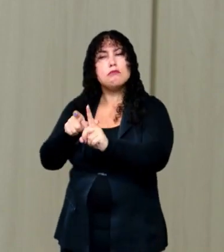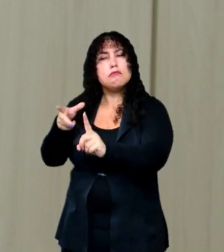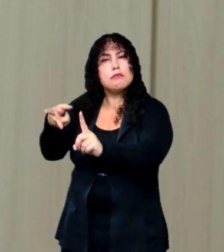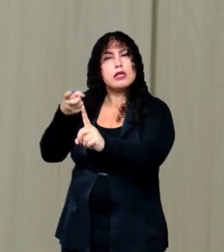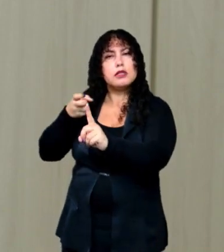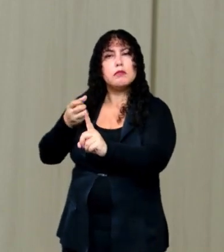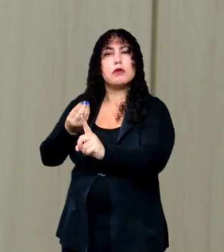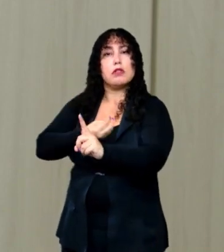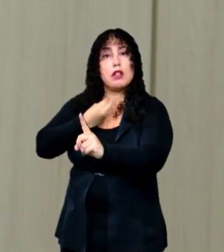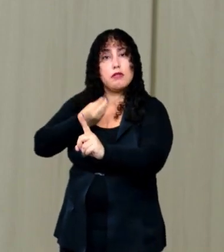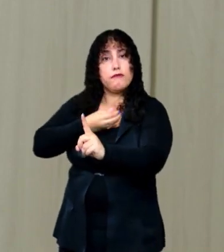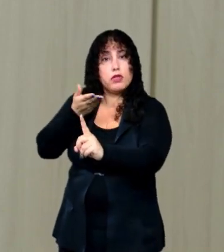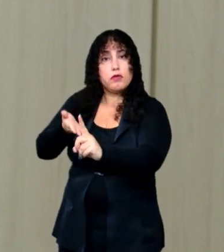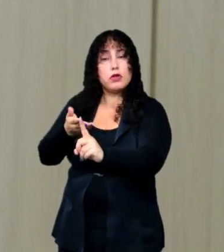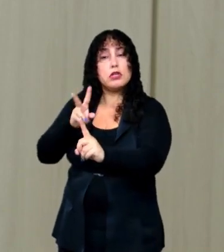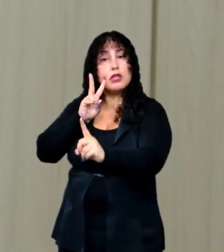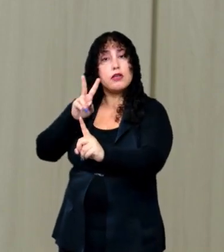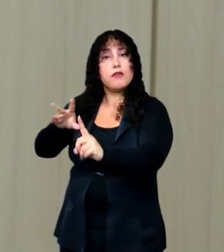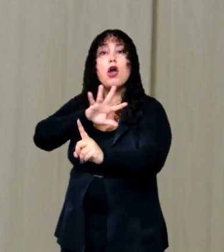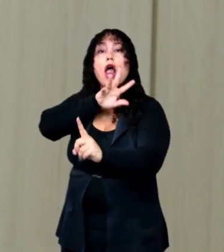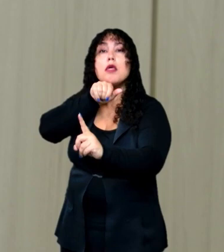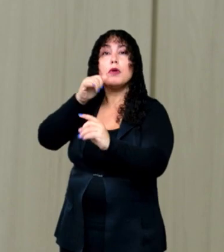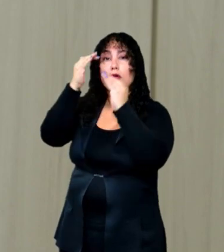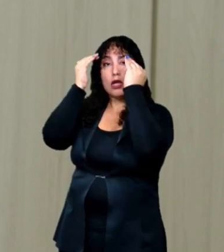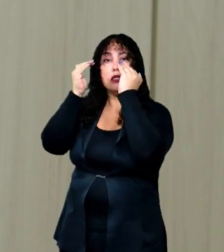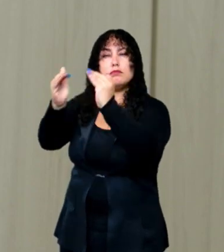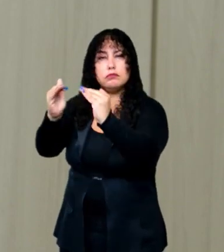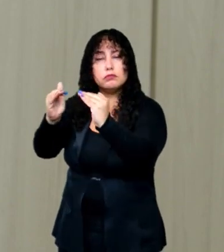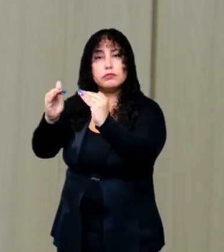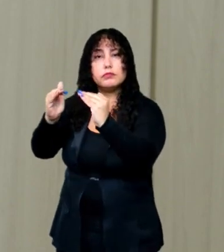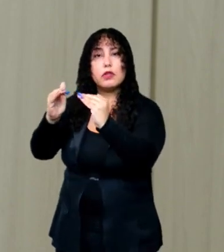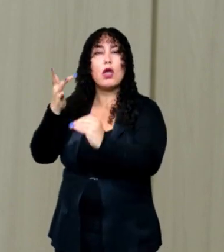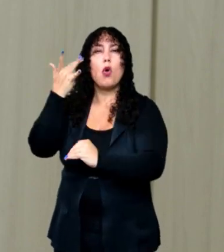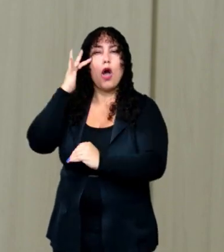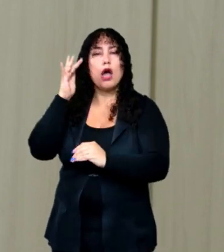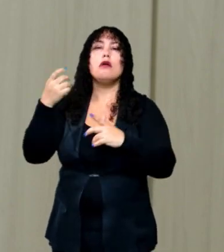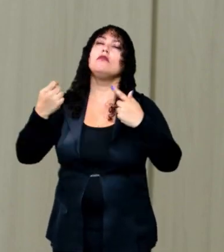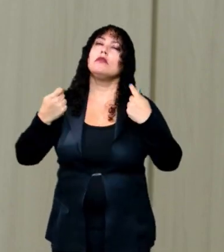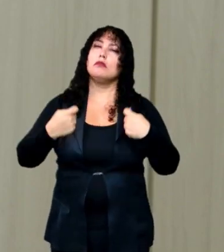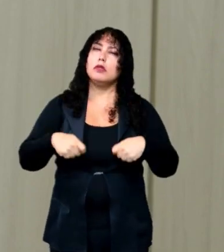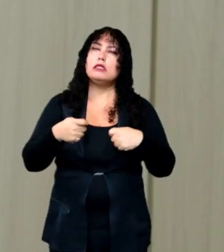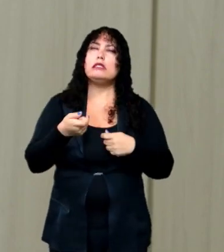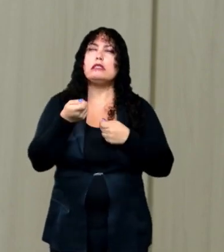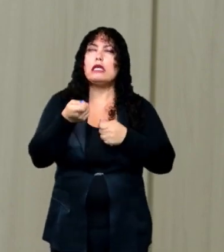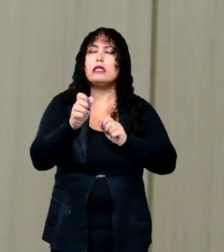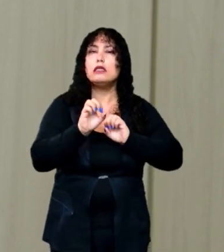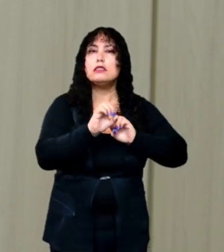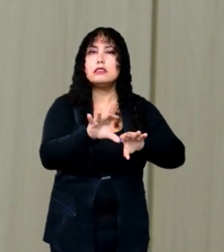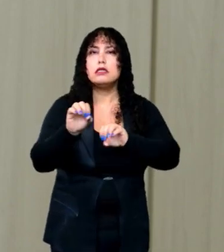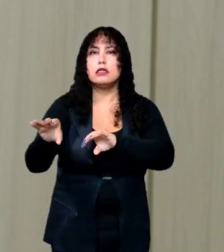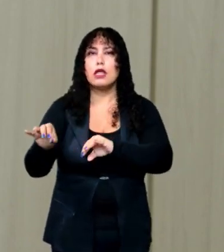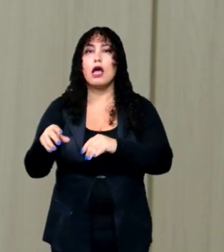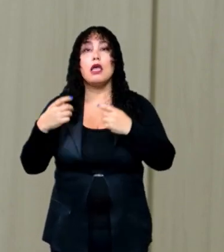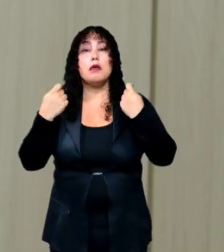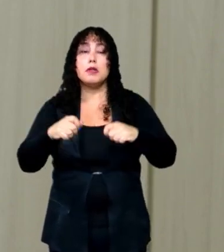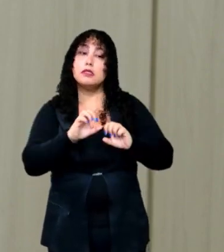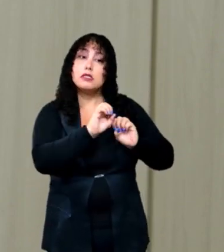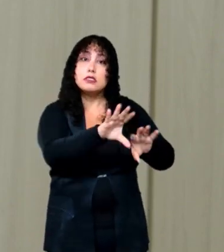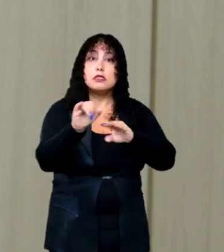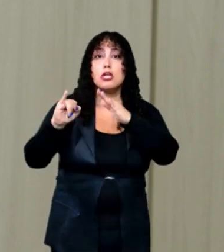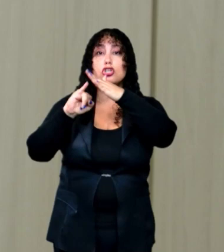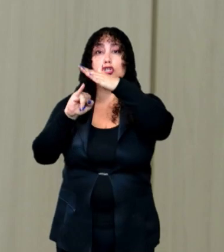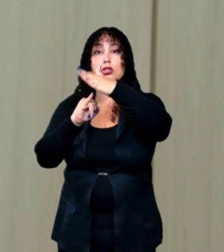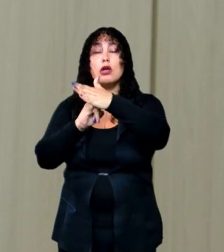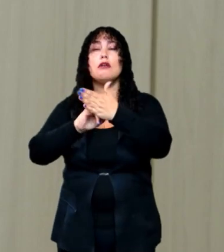que olhar ele como um animal, com as necessidades sendo respeitadas. E eu acho que é isso que a gente tenta ensinar e deve ensinar nos institutos e